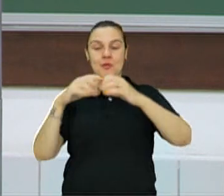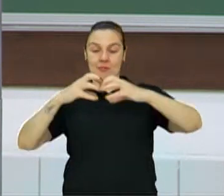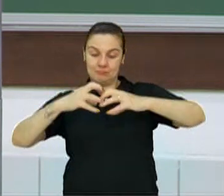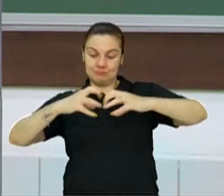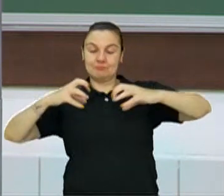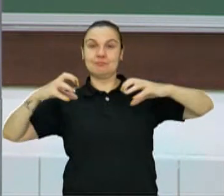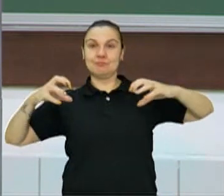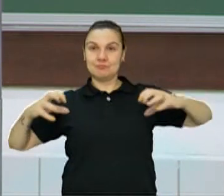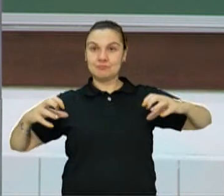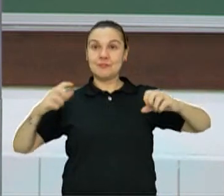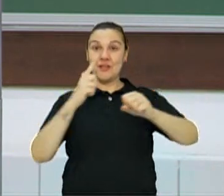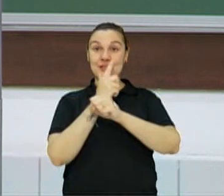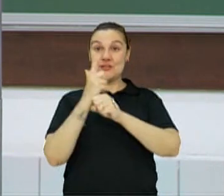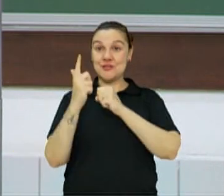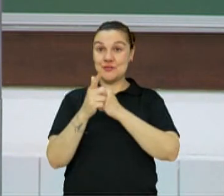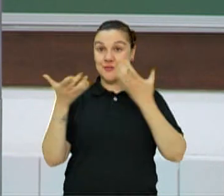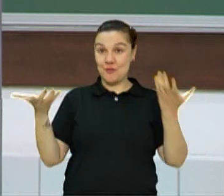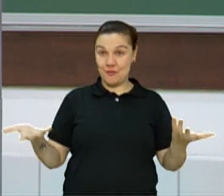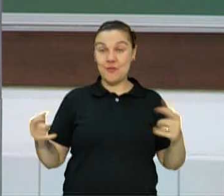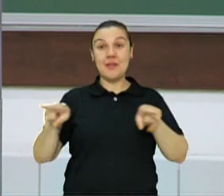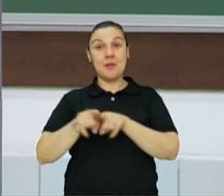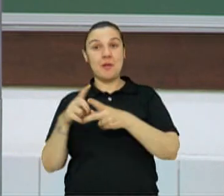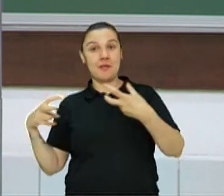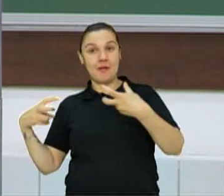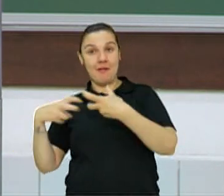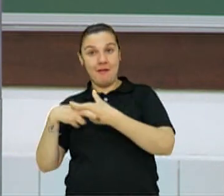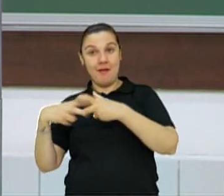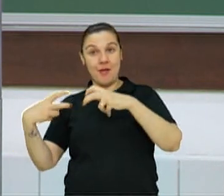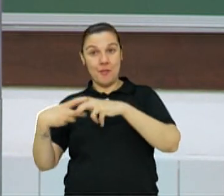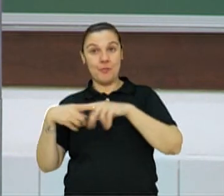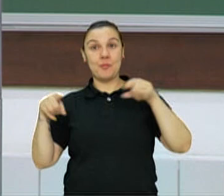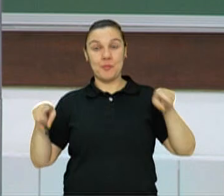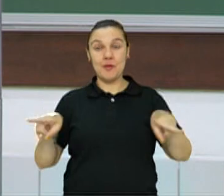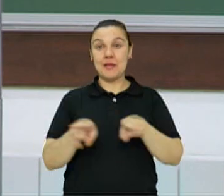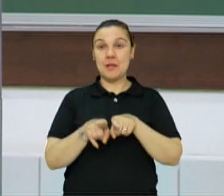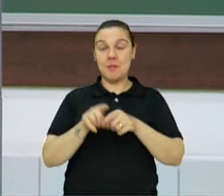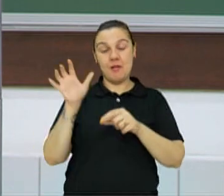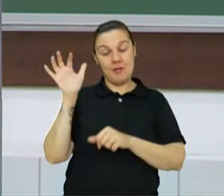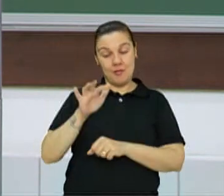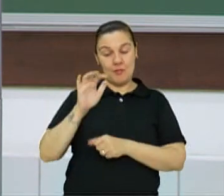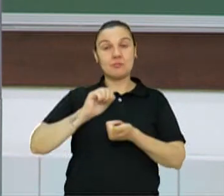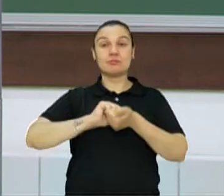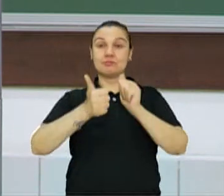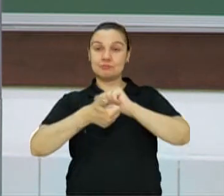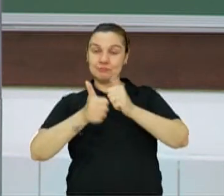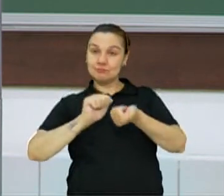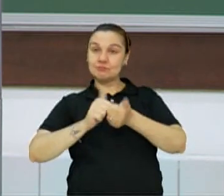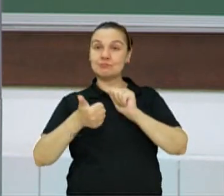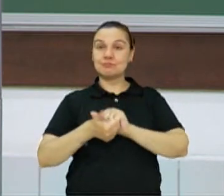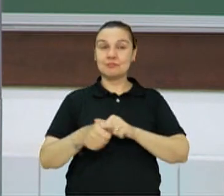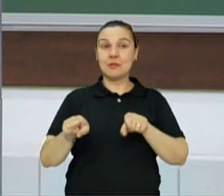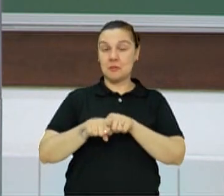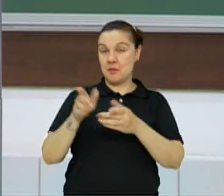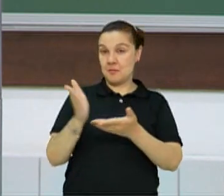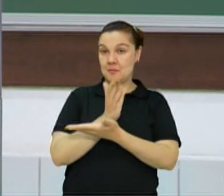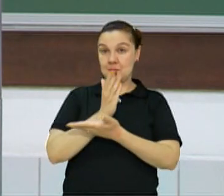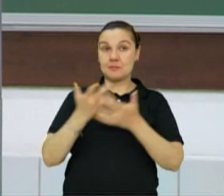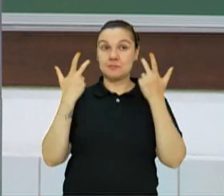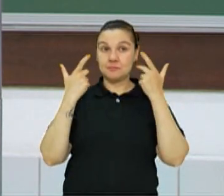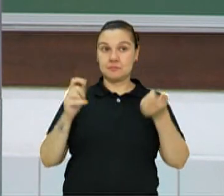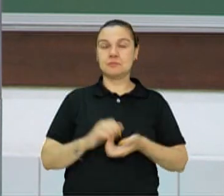isolamento geográfico e reprodutivo, também influenciado pelas mutações que ela sofreu e pela seleção